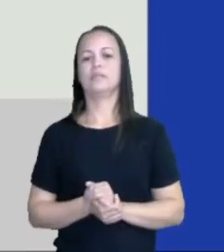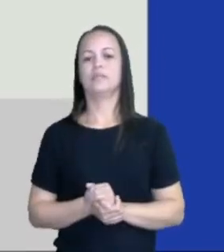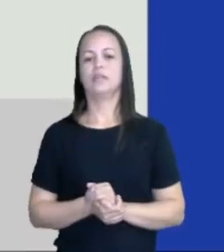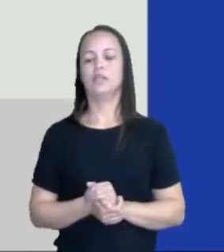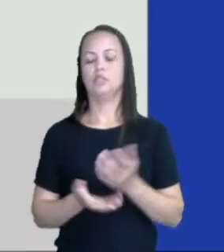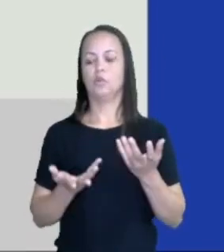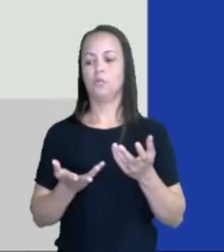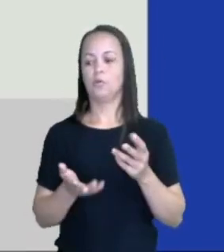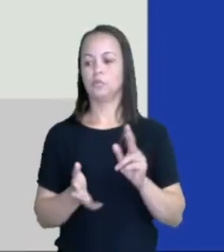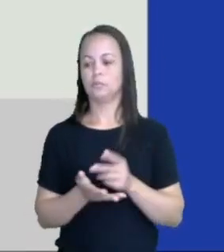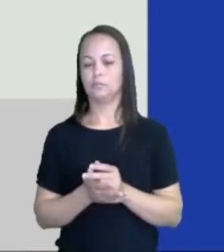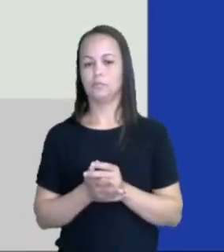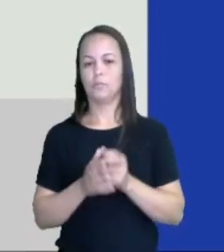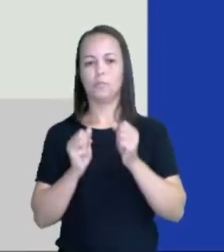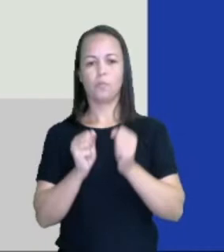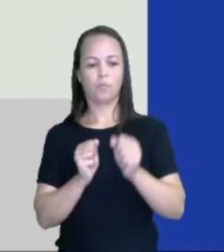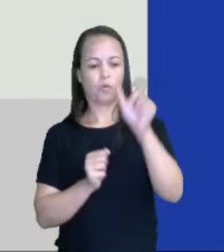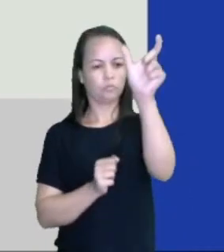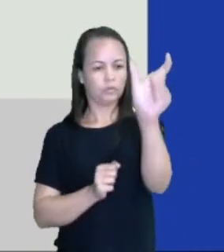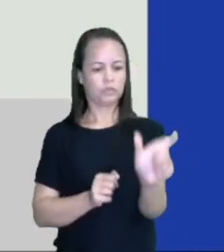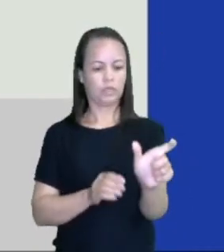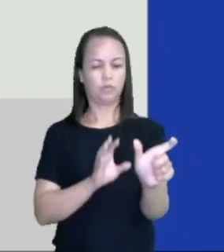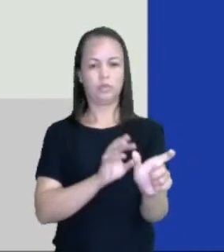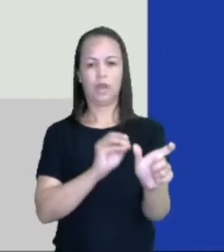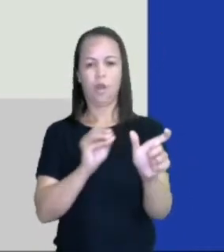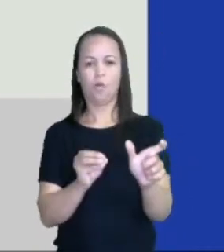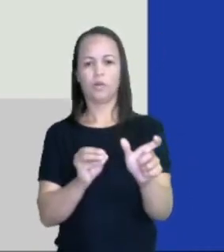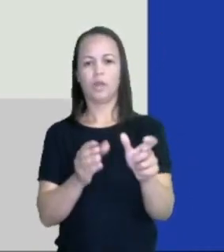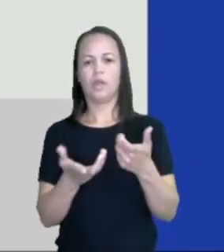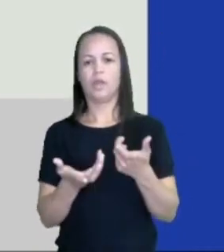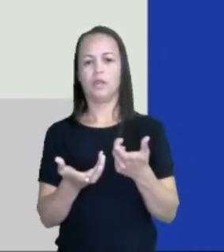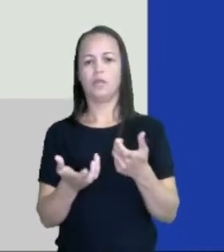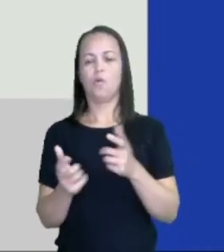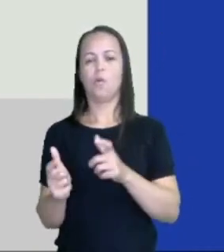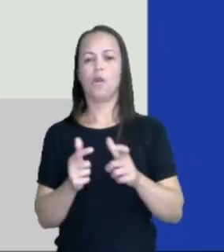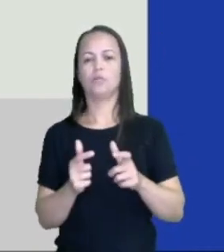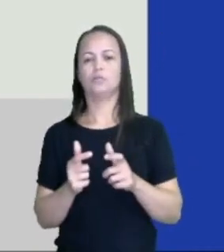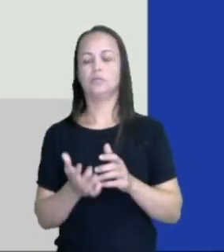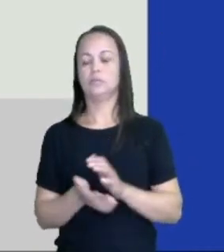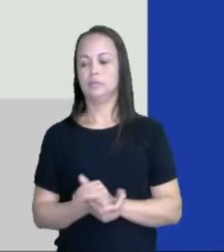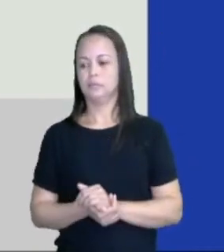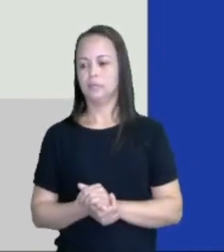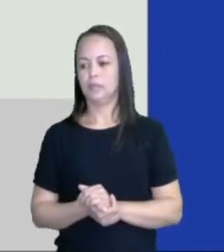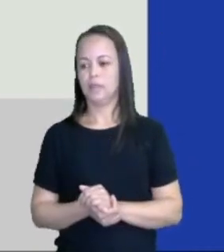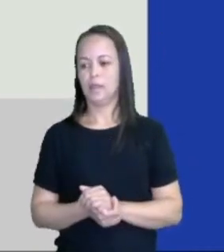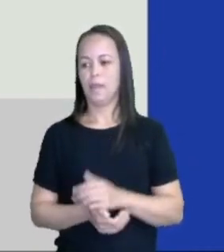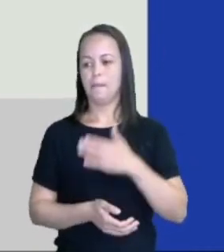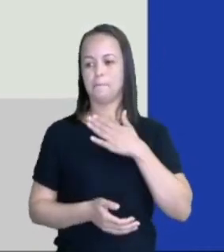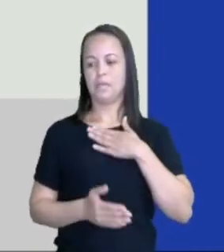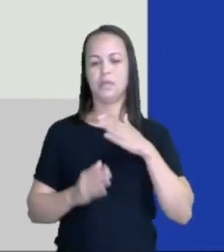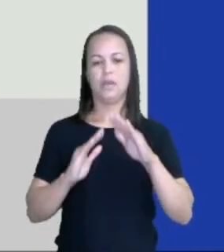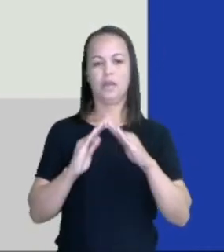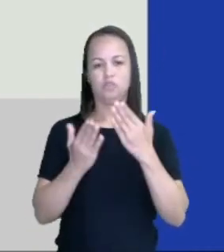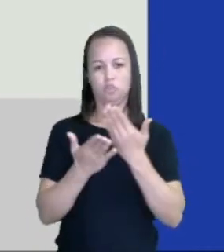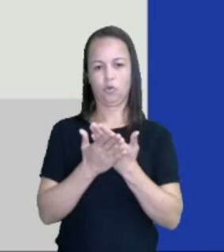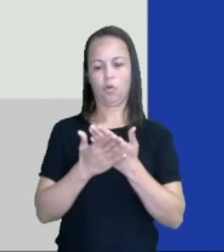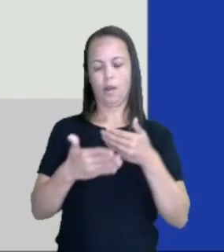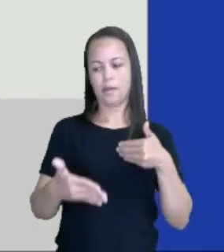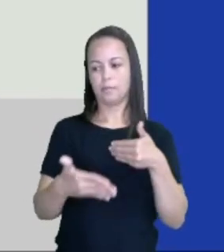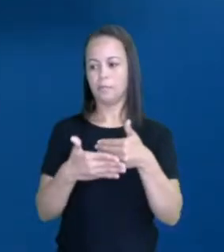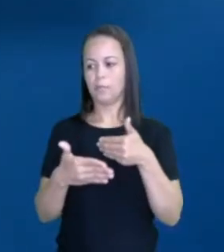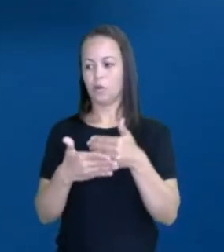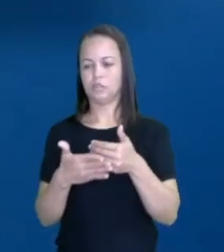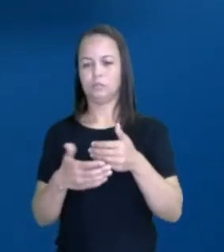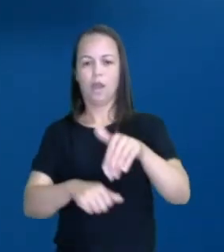de alguém ou algo. La escuela está en la próxima calle. Certo? Então, a